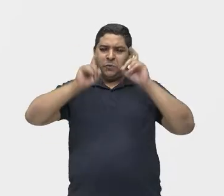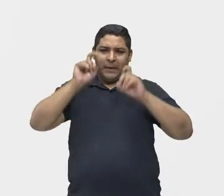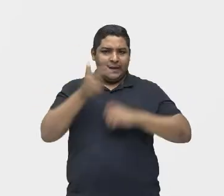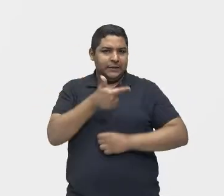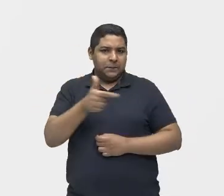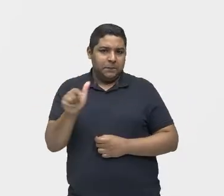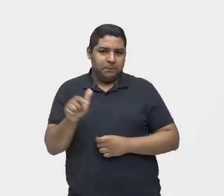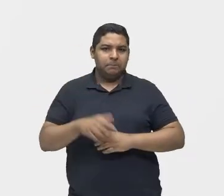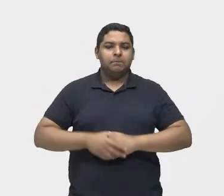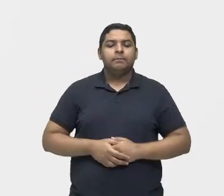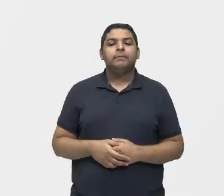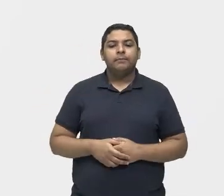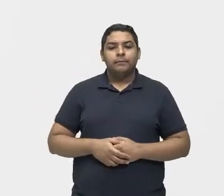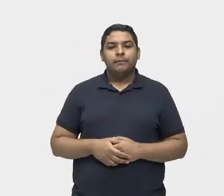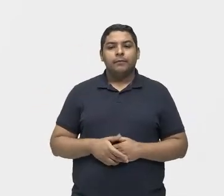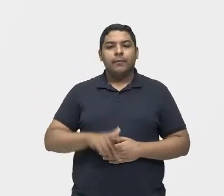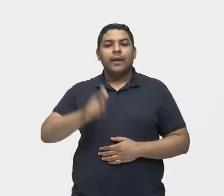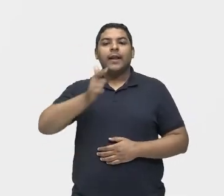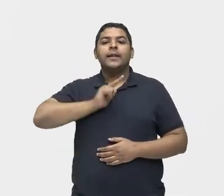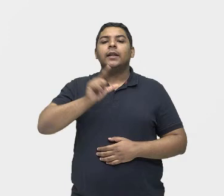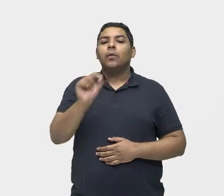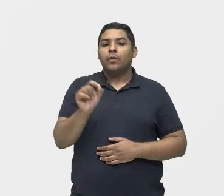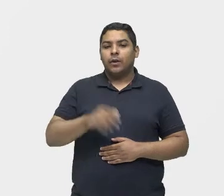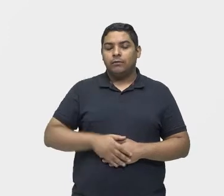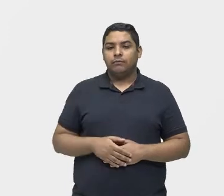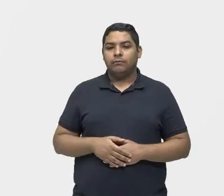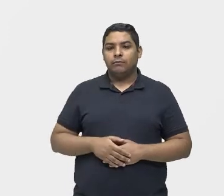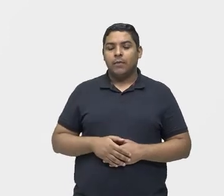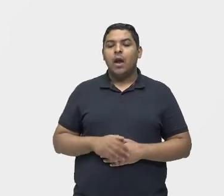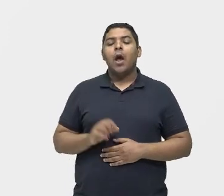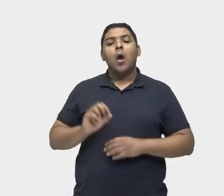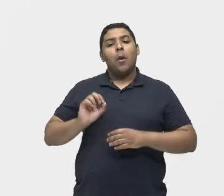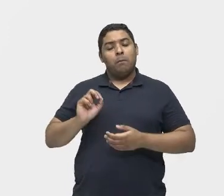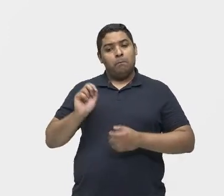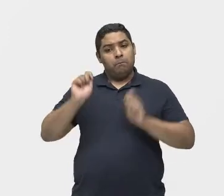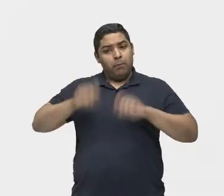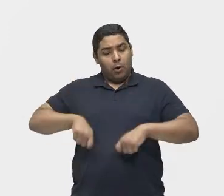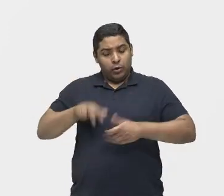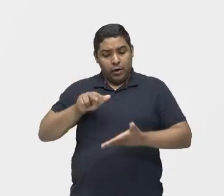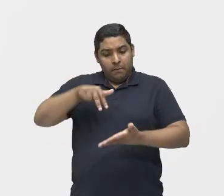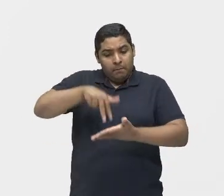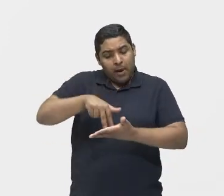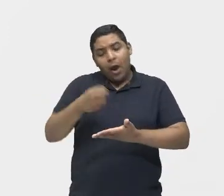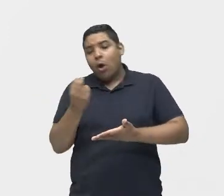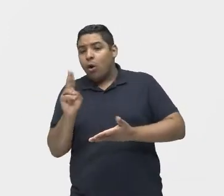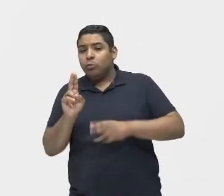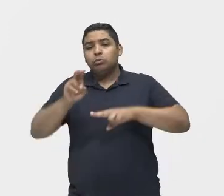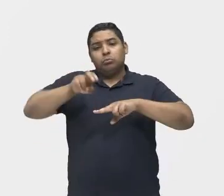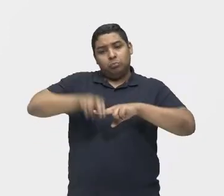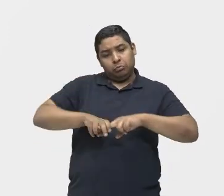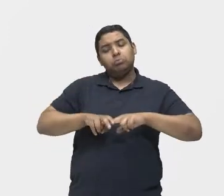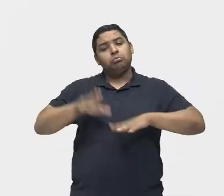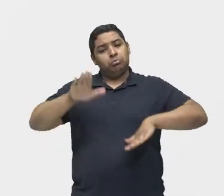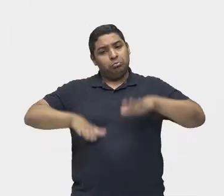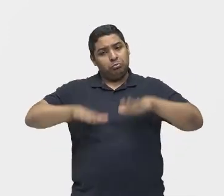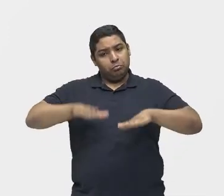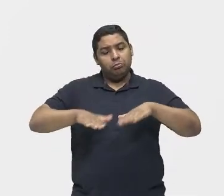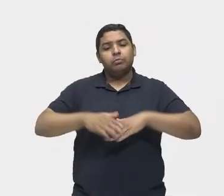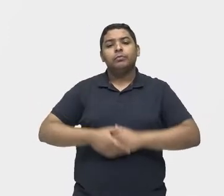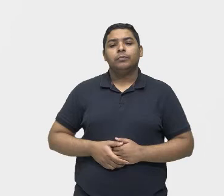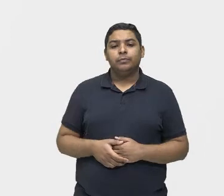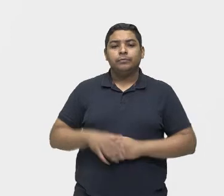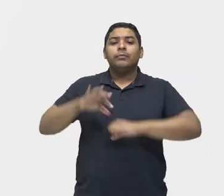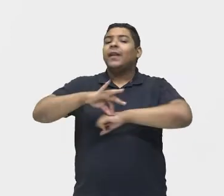facial, seguindo as convenções em pé ou sentado, tá? E a arquitetura, o que nós temos da